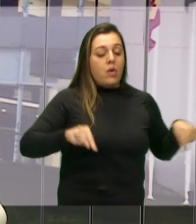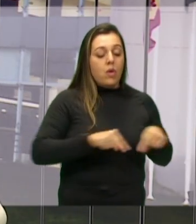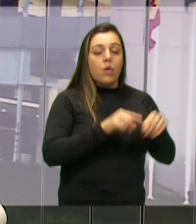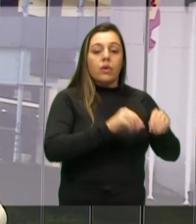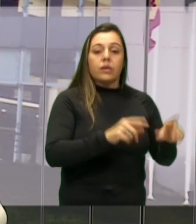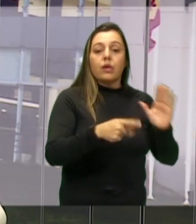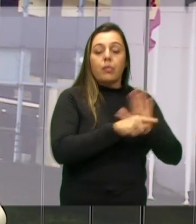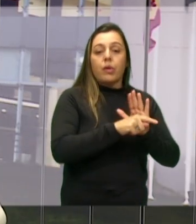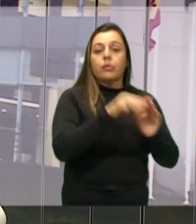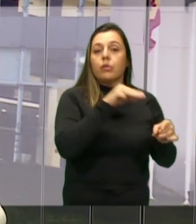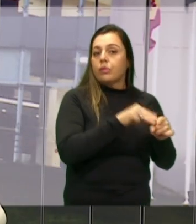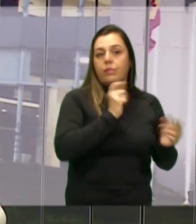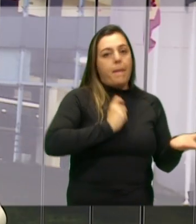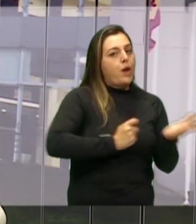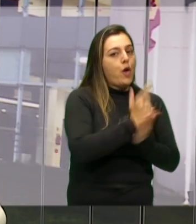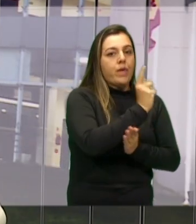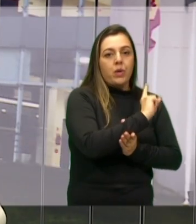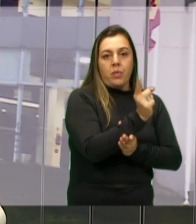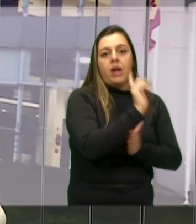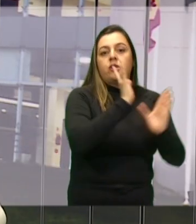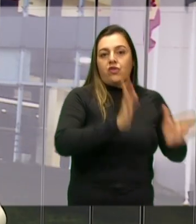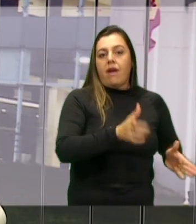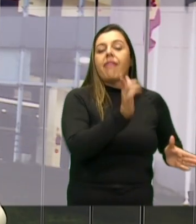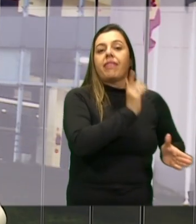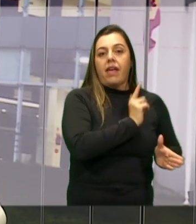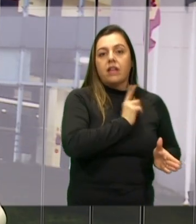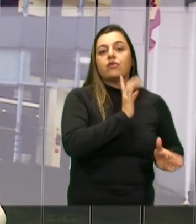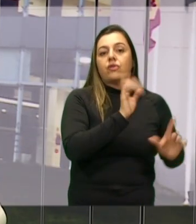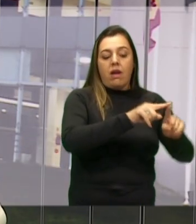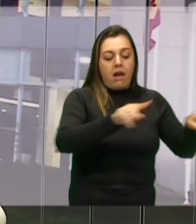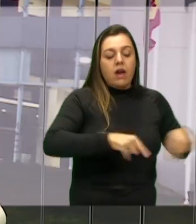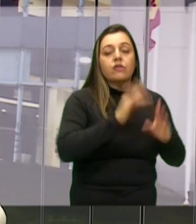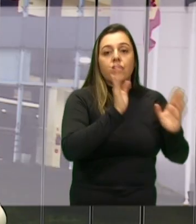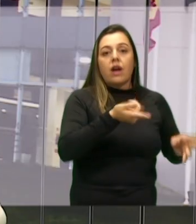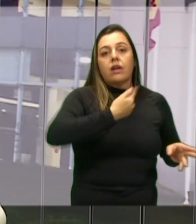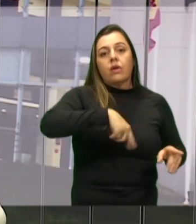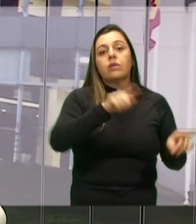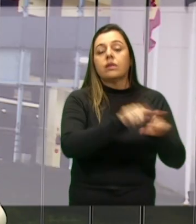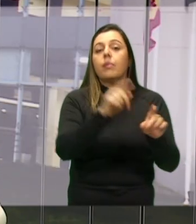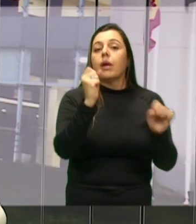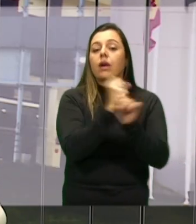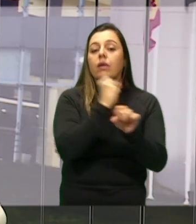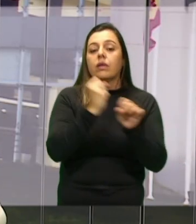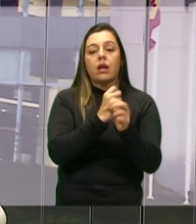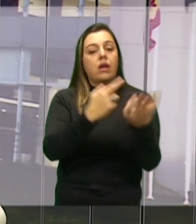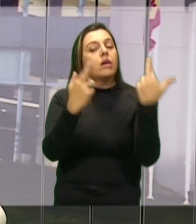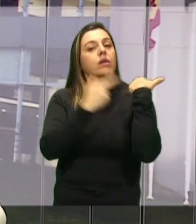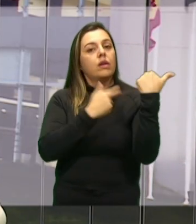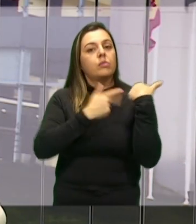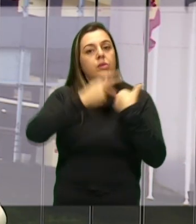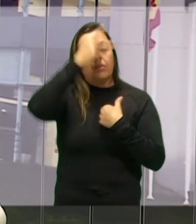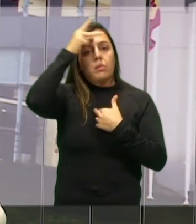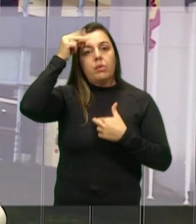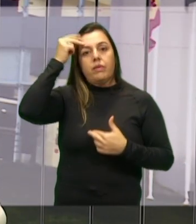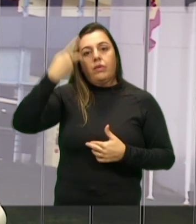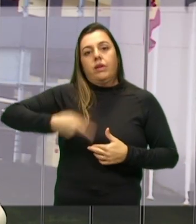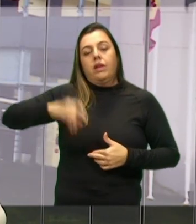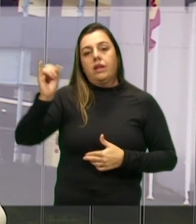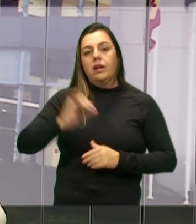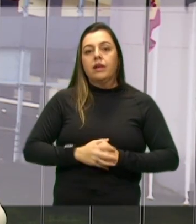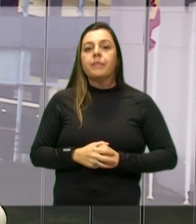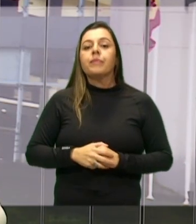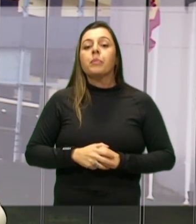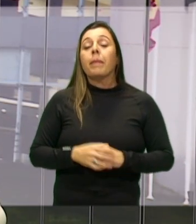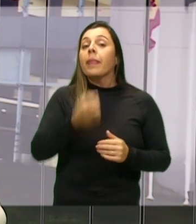é do município, o município não vai comprar o terreno, ele já é nosso, e também a construção, total responsabilidade da Prefeitura Municipal de Itajaí. Então, uma